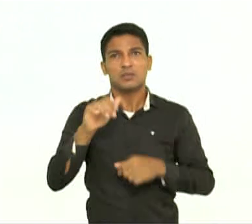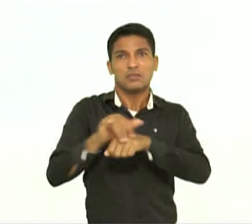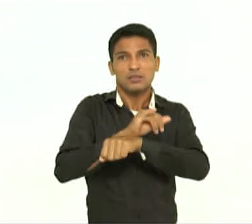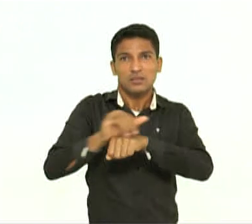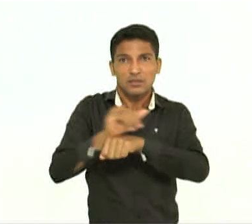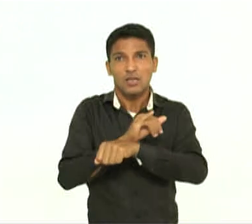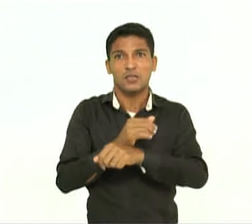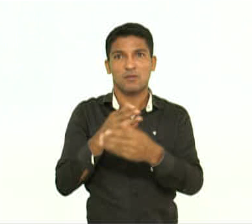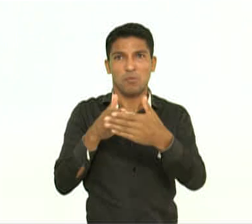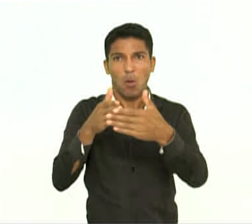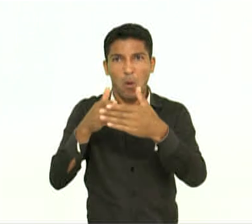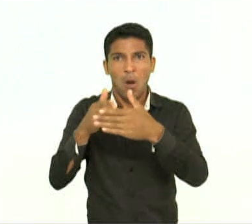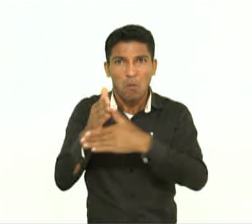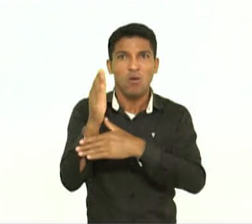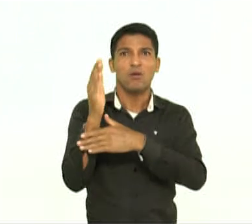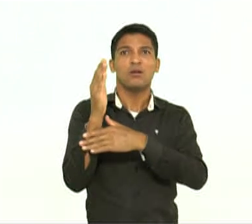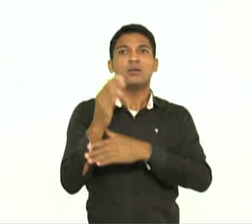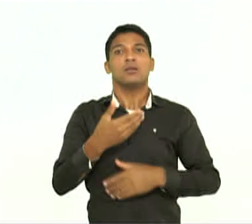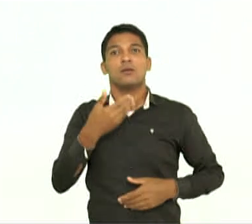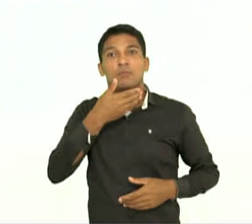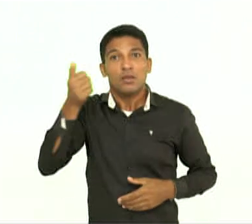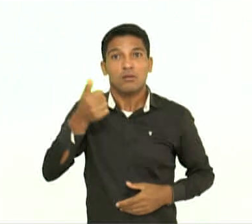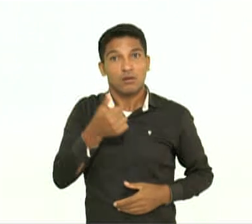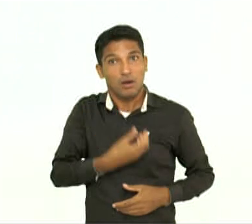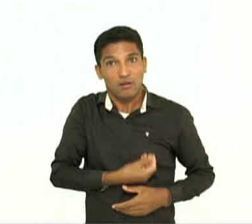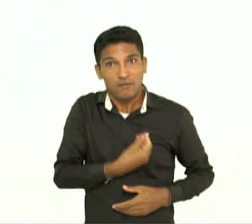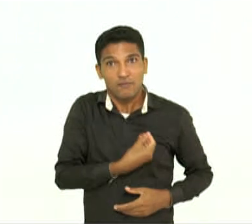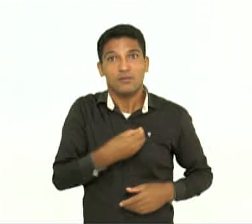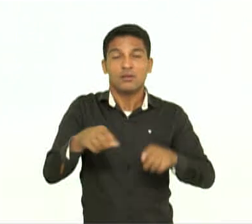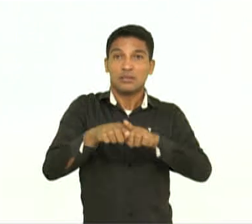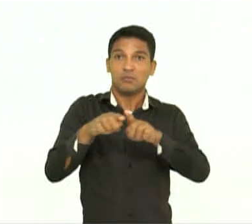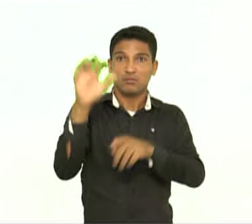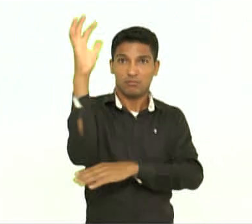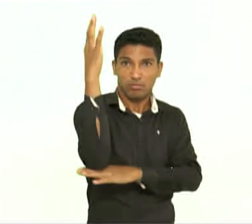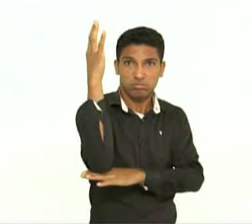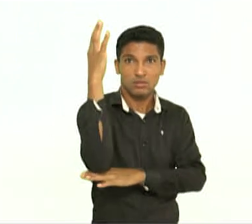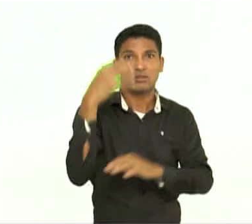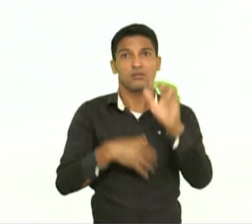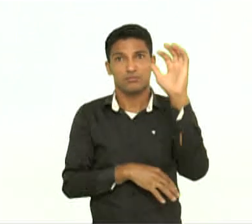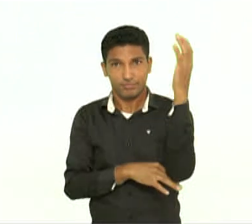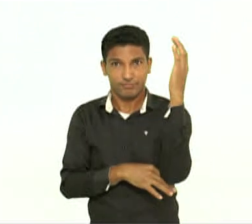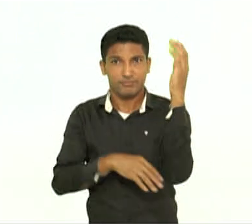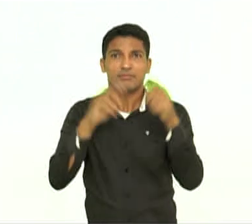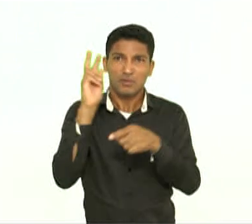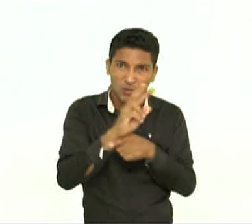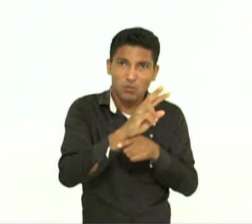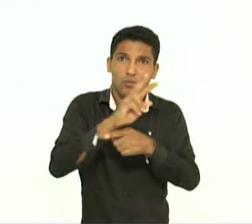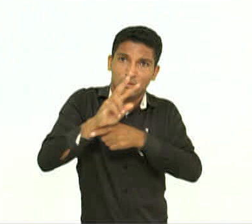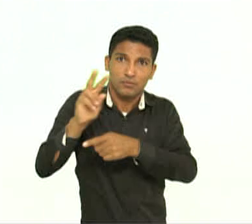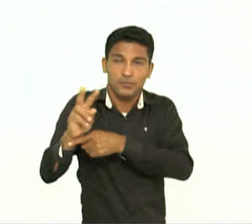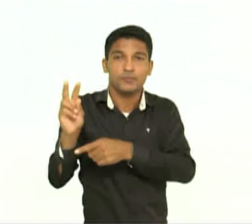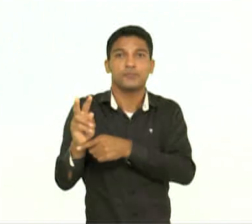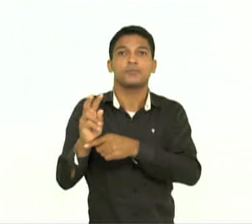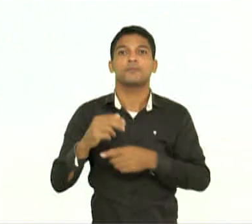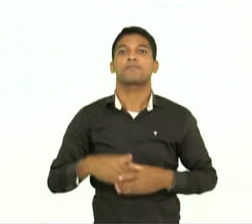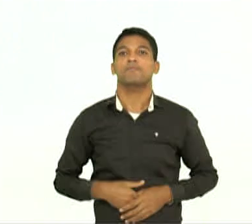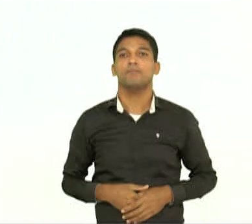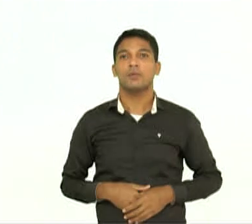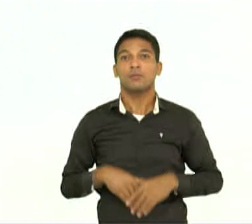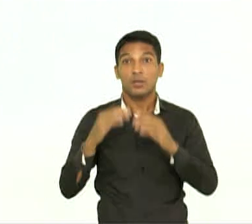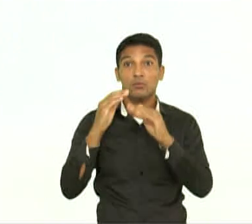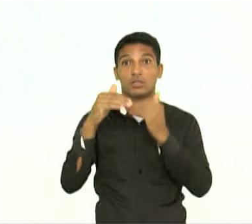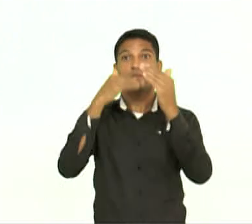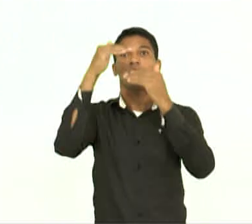dos recursos naturais. Vimos que o caminho do desenvolvimento sustentável é apontado como esse meio